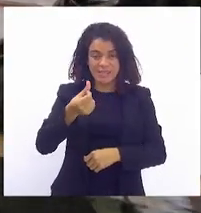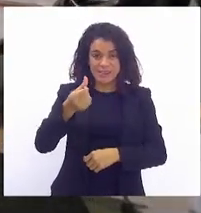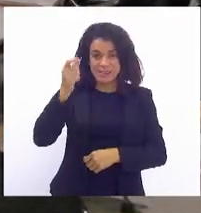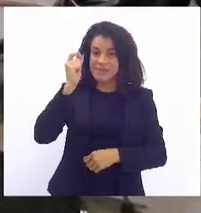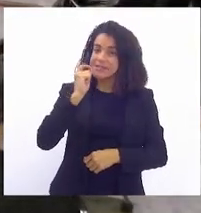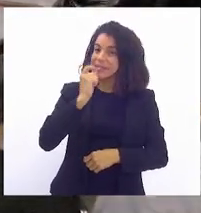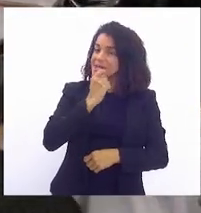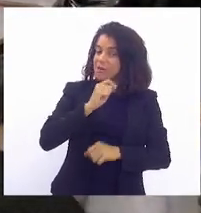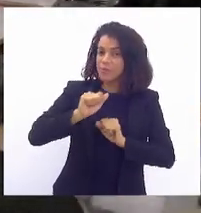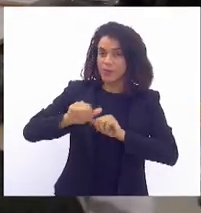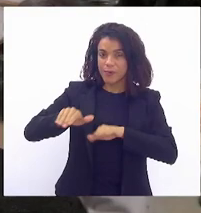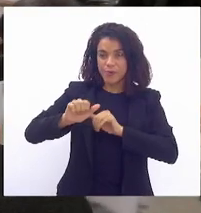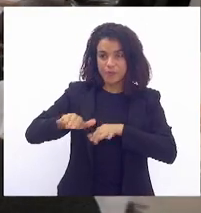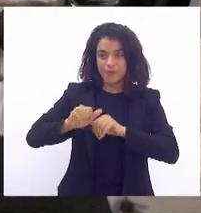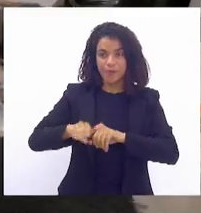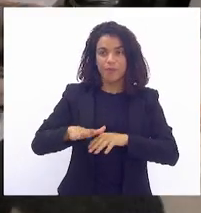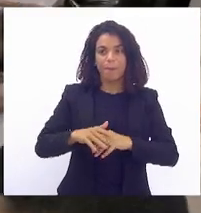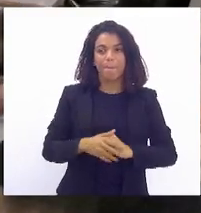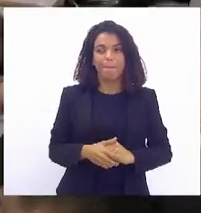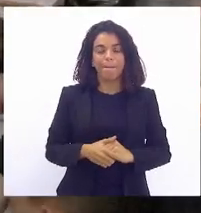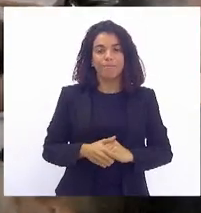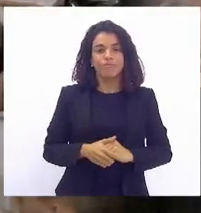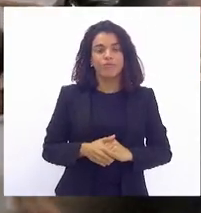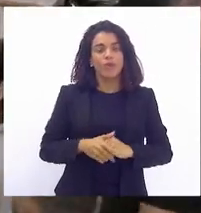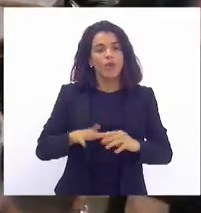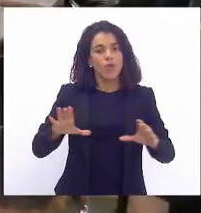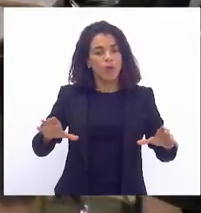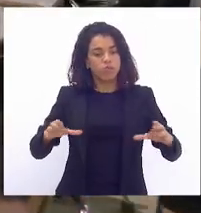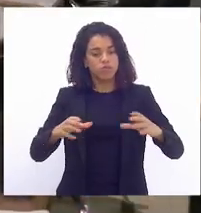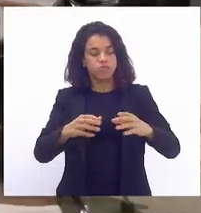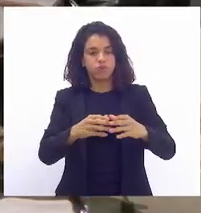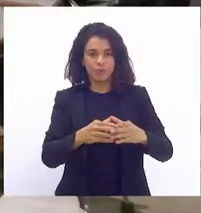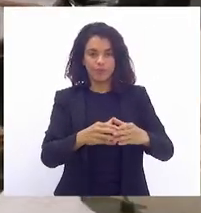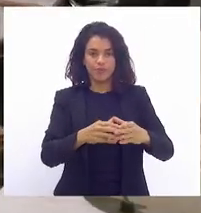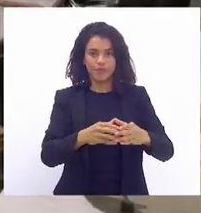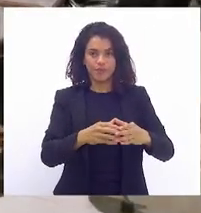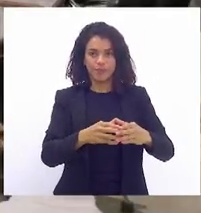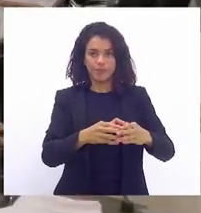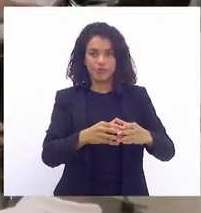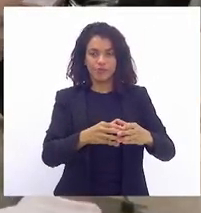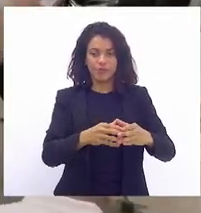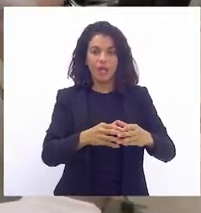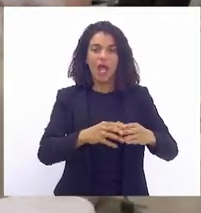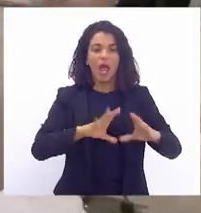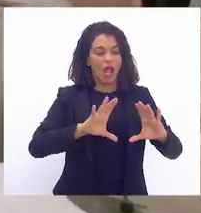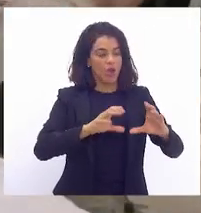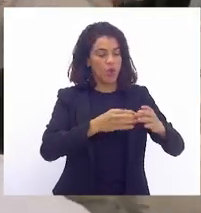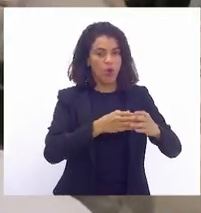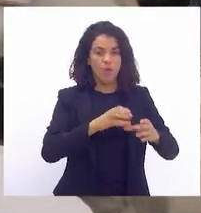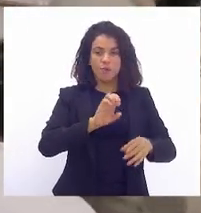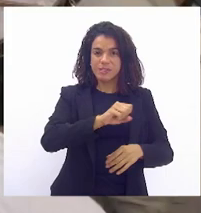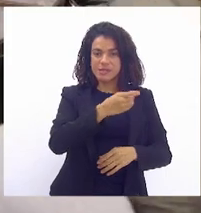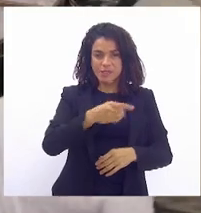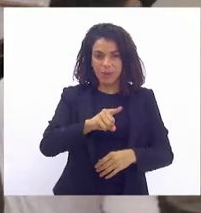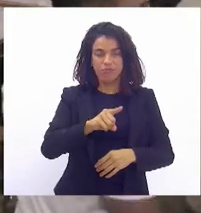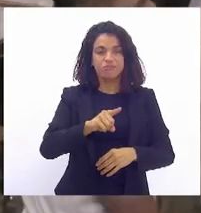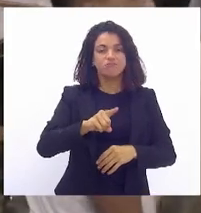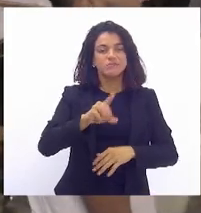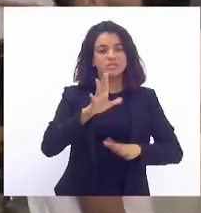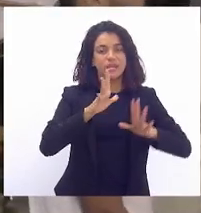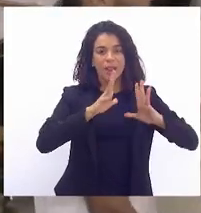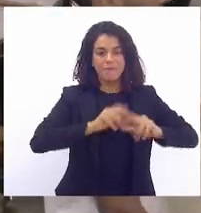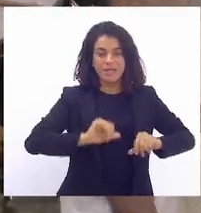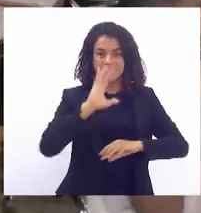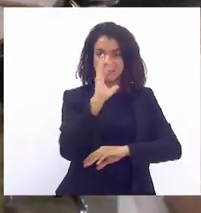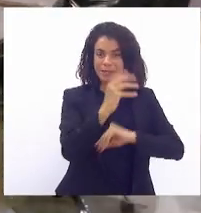2023, e promovida conjuntamente entre a Comissão de Saneamento Ambiental e a